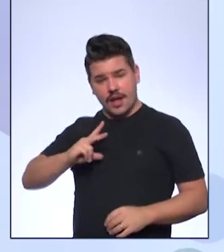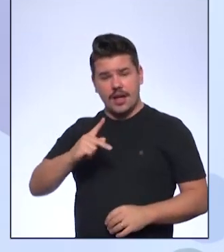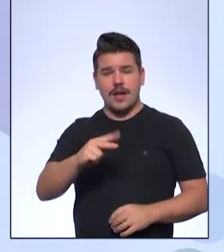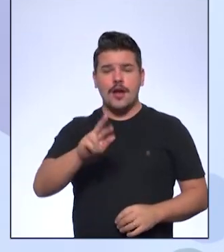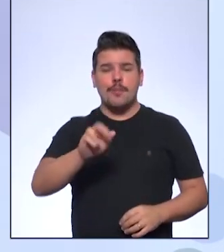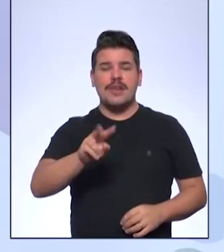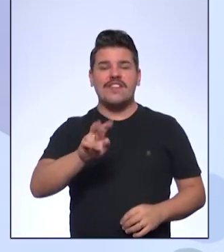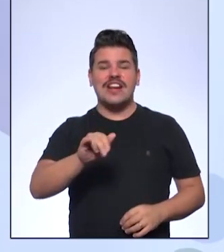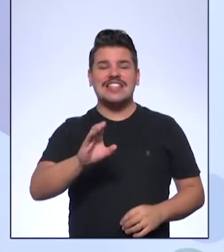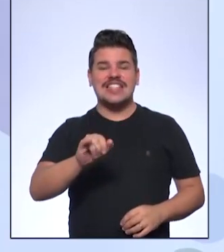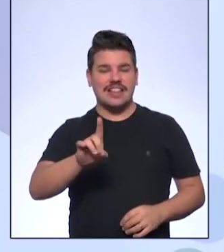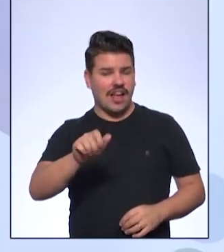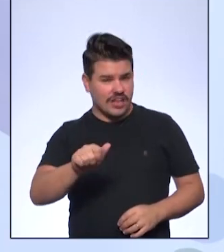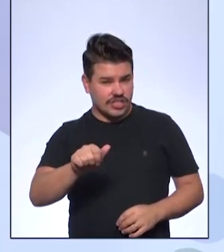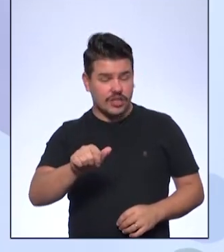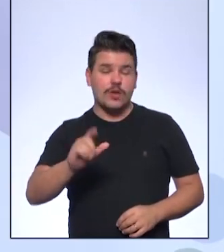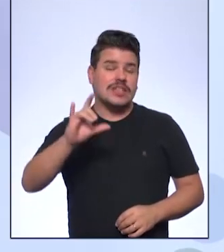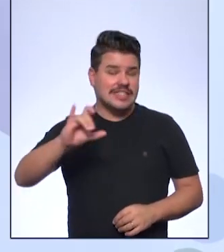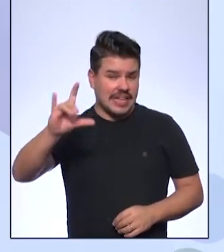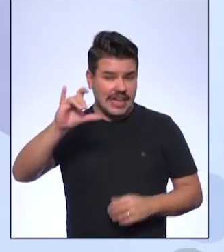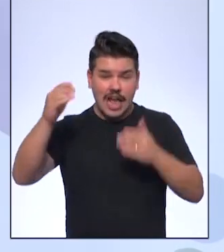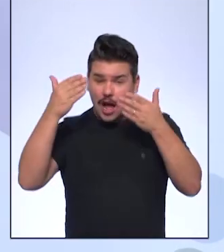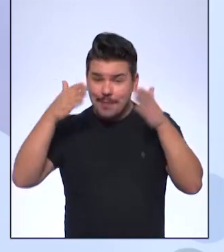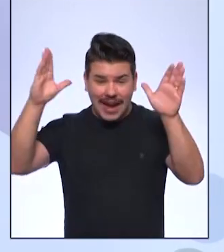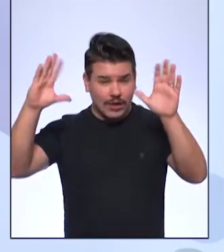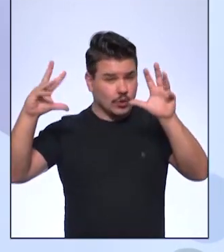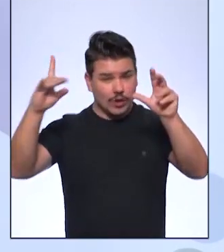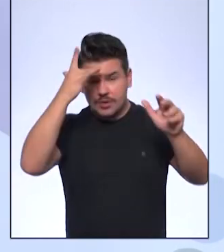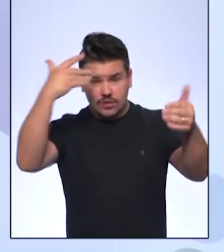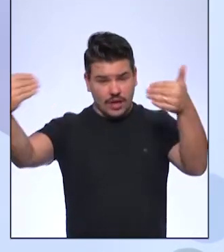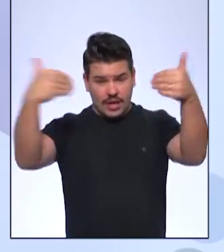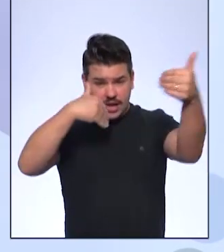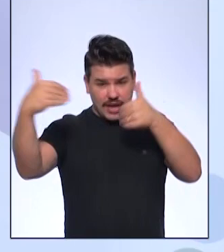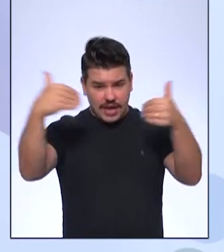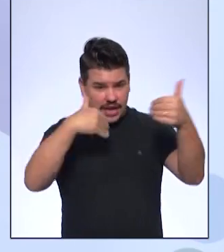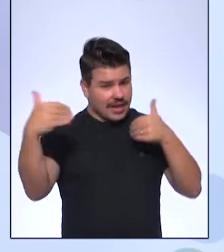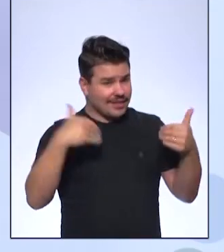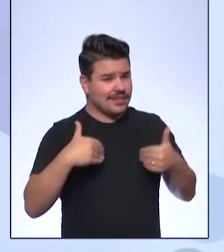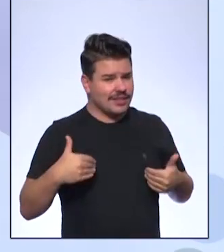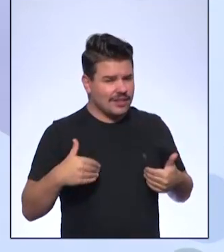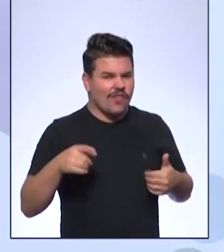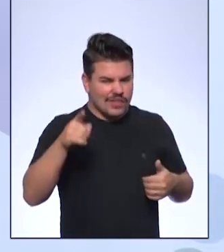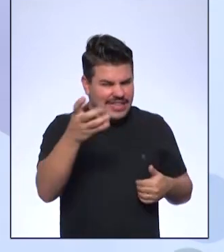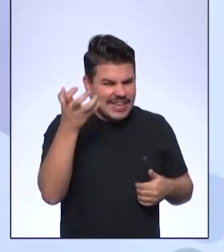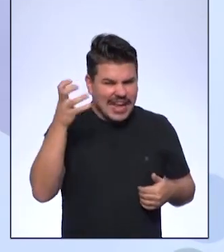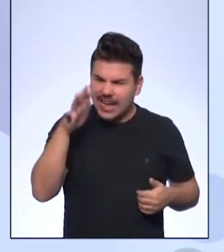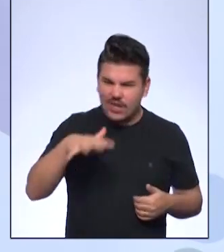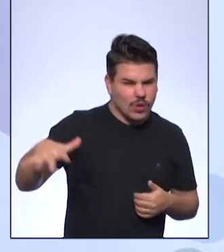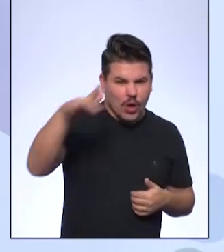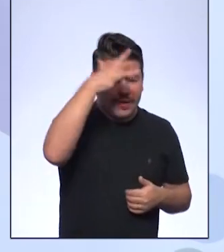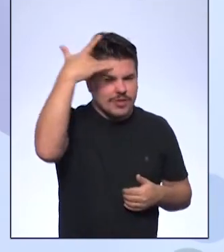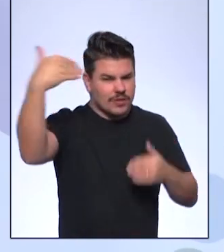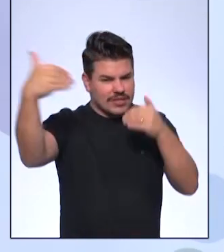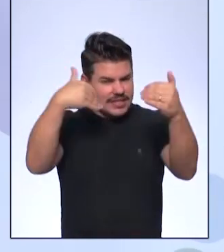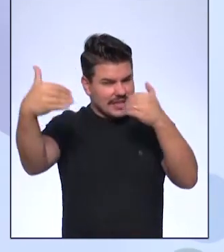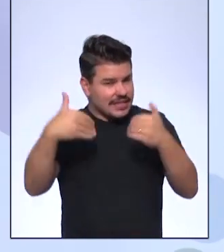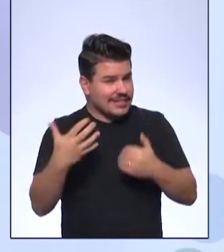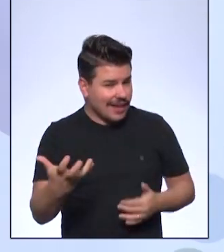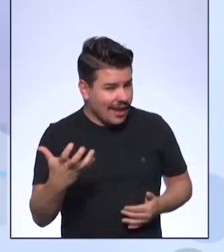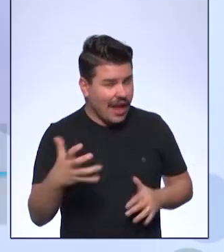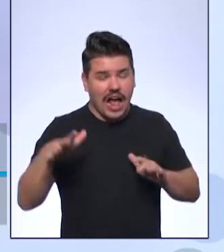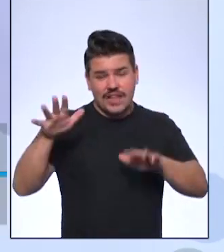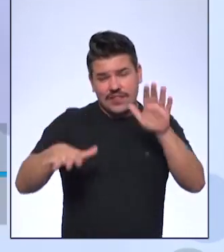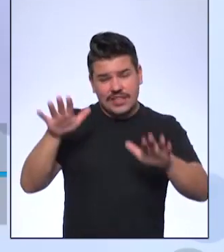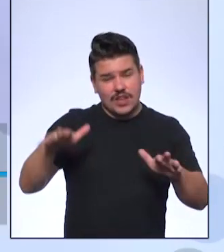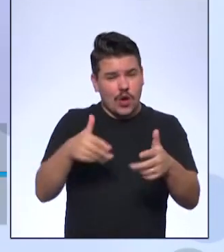assim, seu Instagram é aberto para todo mundo? Será que tudo que você está postando no seu Instagram, você realmente quer que todas as pessoas tenham acesso? Será que algumas